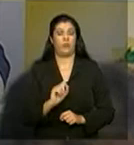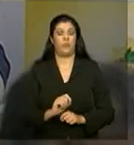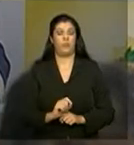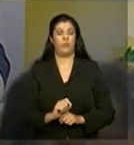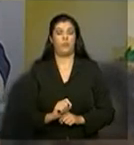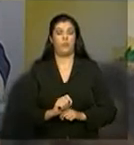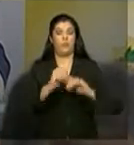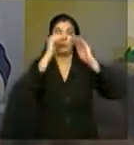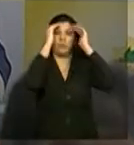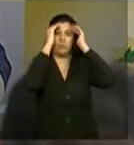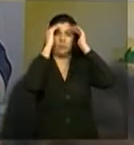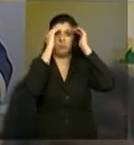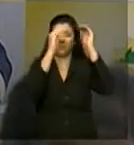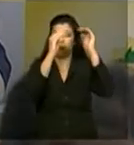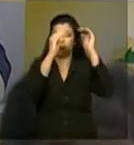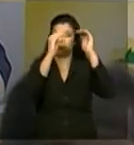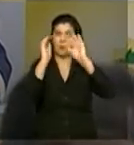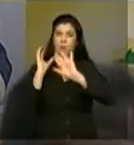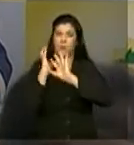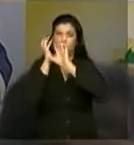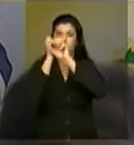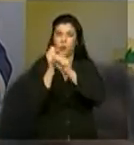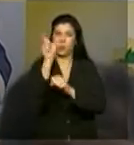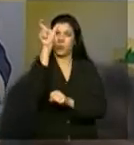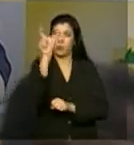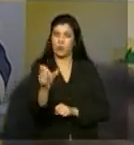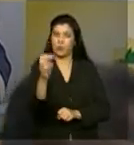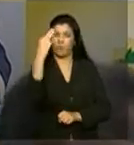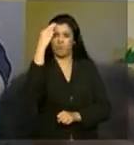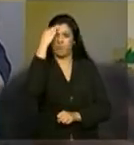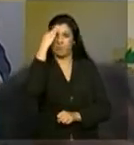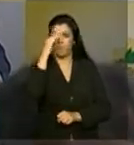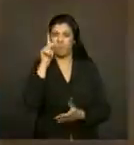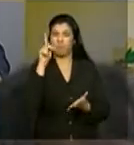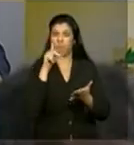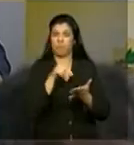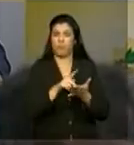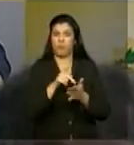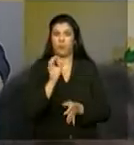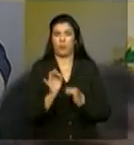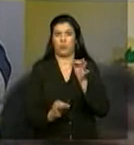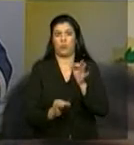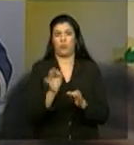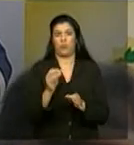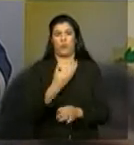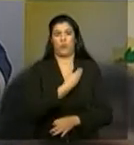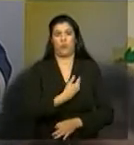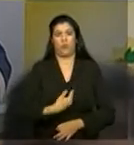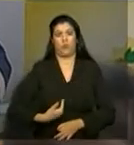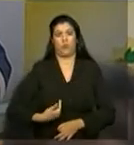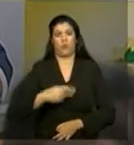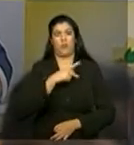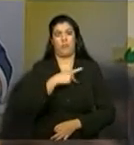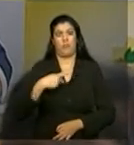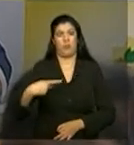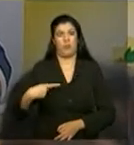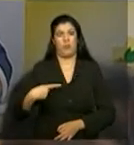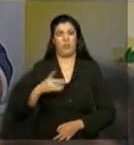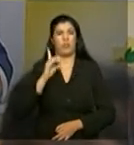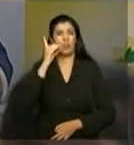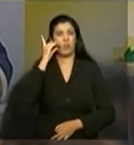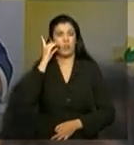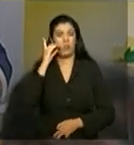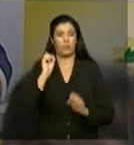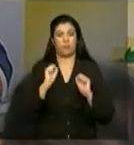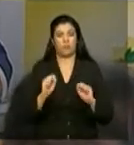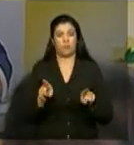respeito à memória à verdade e à justiça do governo da presidenta dilma é que